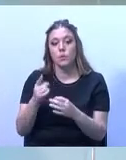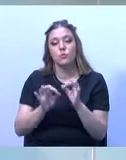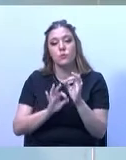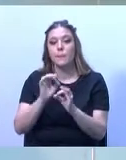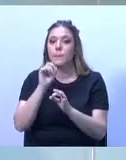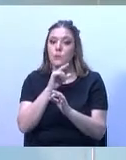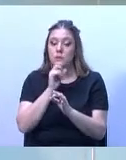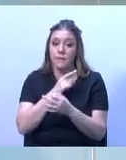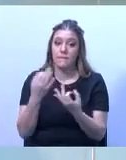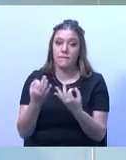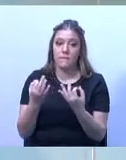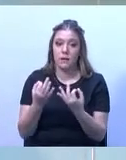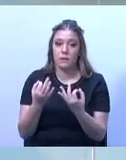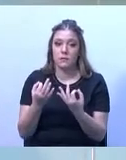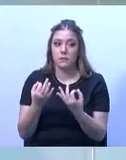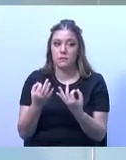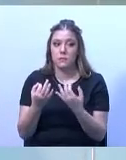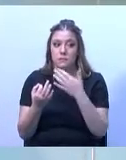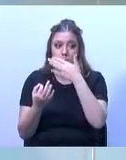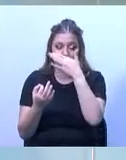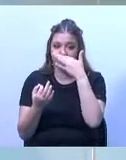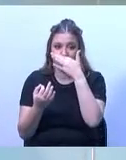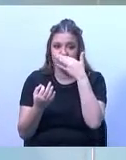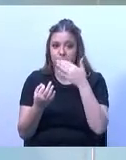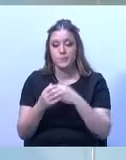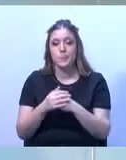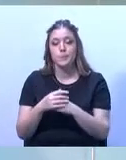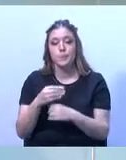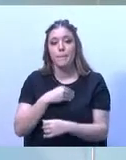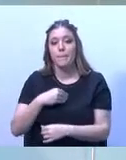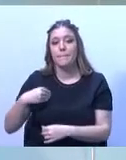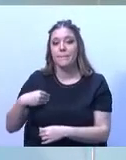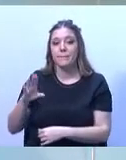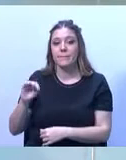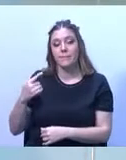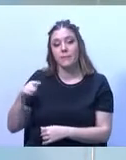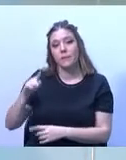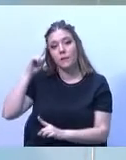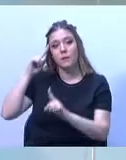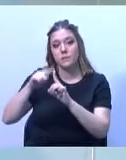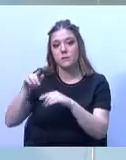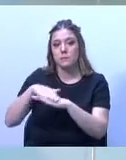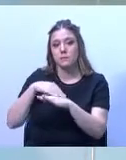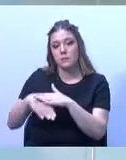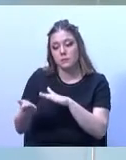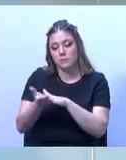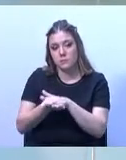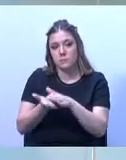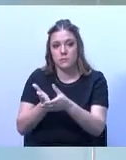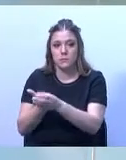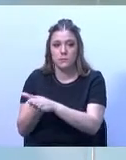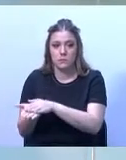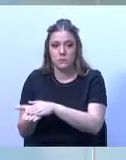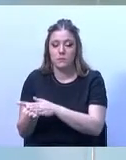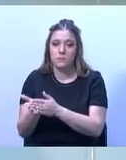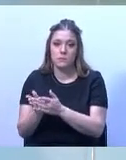terapêuticas possíveis é, de facto, recorrer ao apologista para fazer umas palminhas personalizadas, se se confirmar que tem um